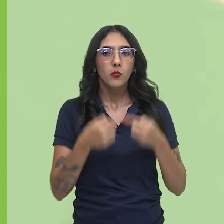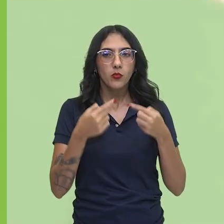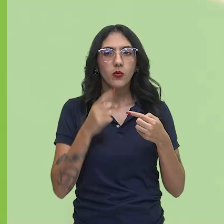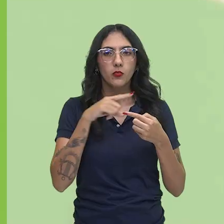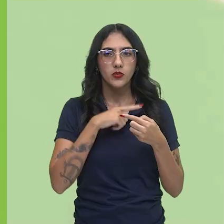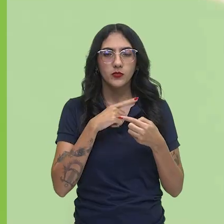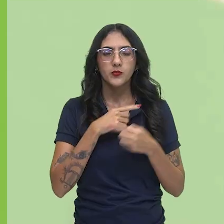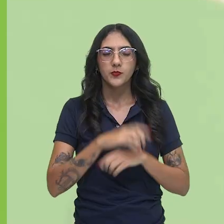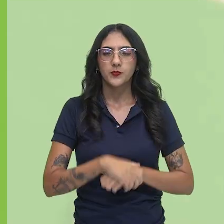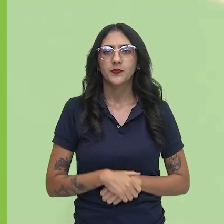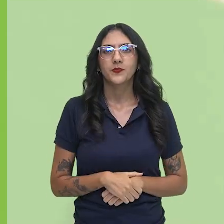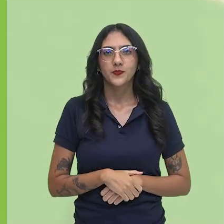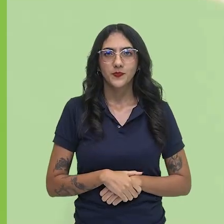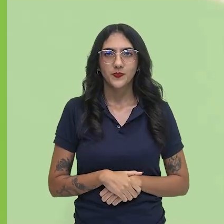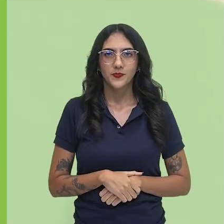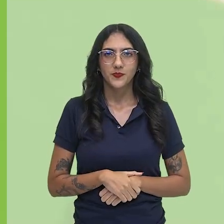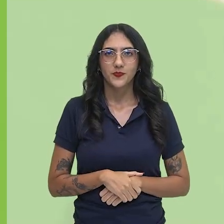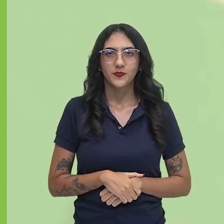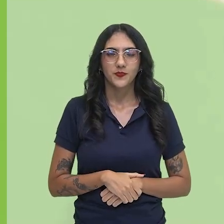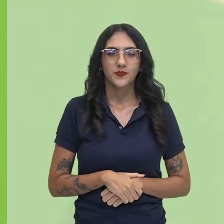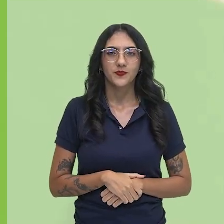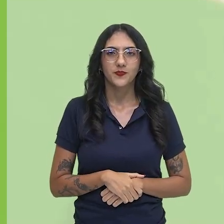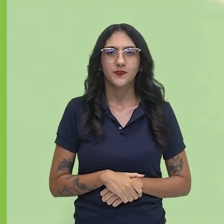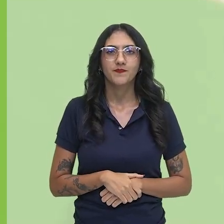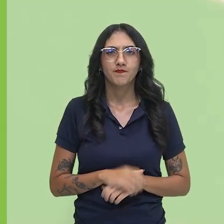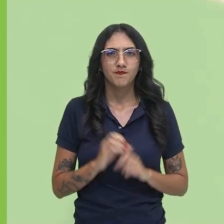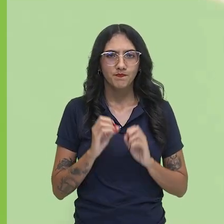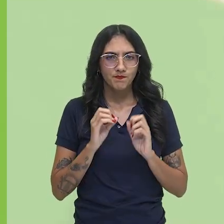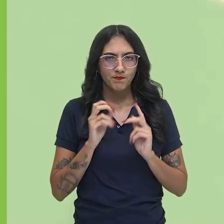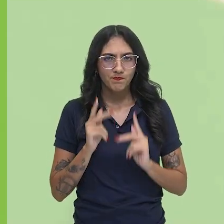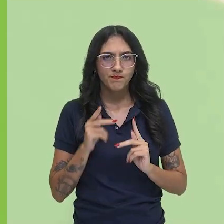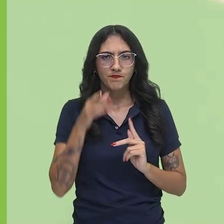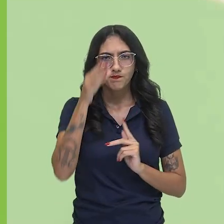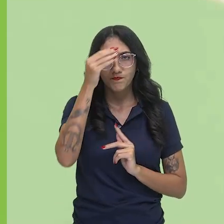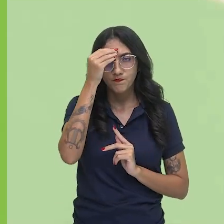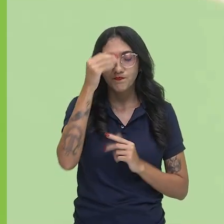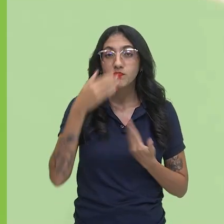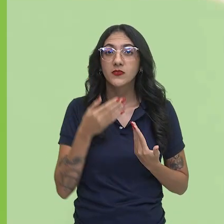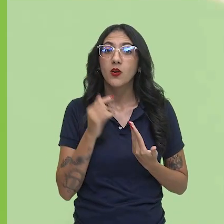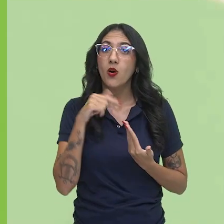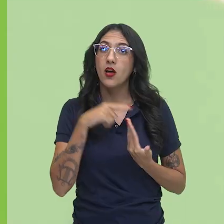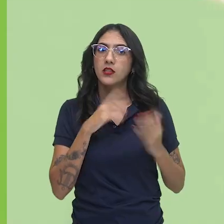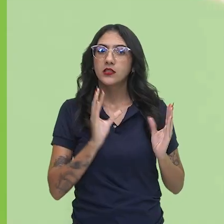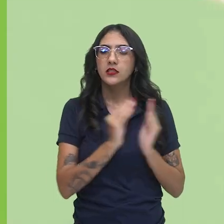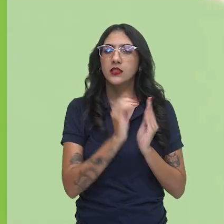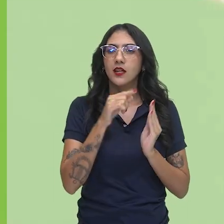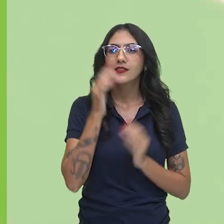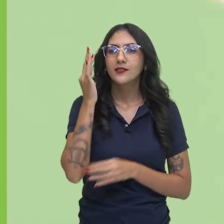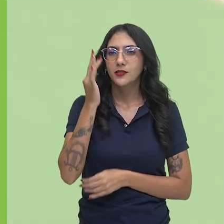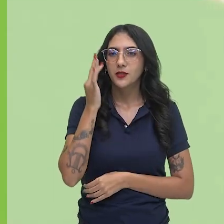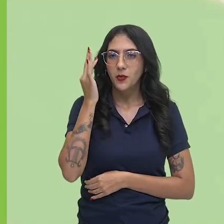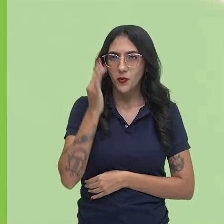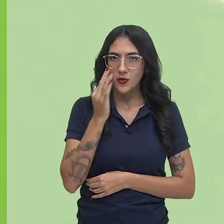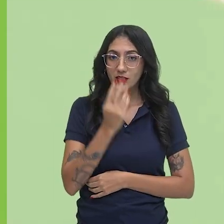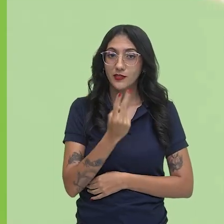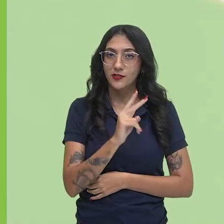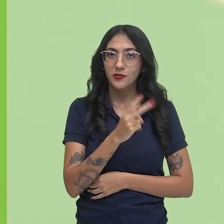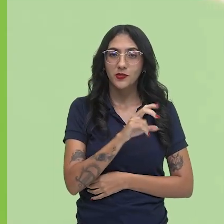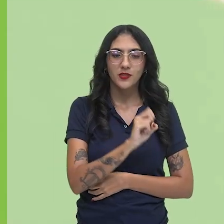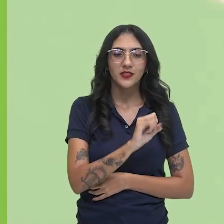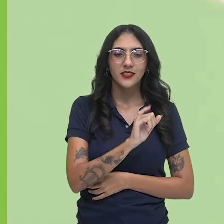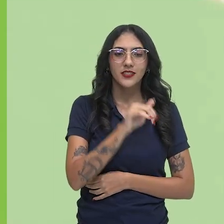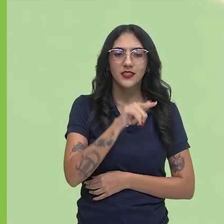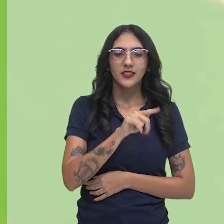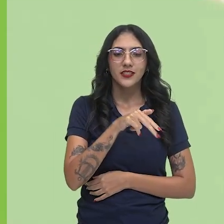os algarismos significativos. Tudo bem, pessoal? É assim, então, essa teoria de algarismo significativo